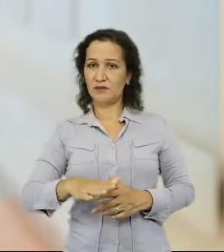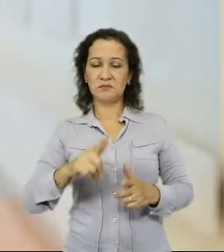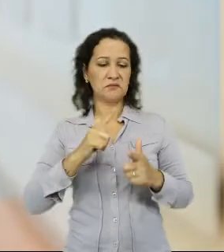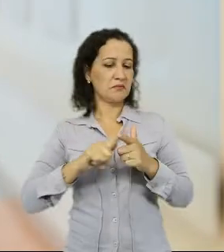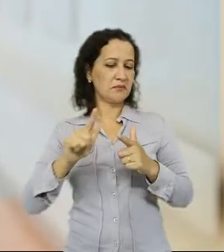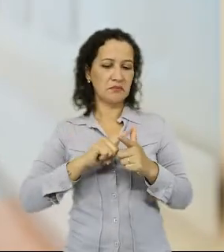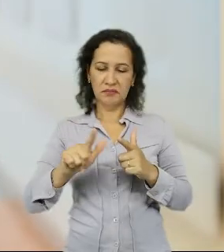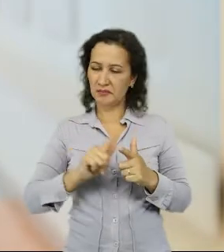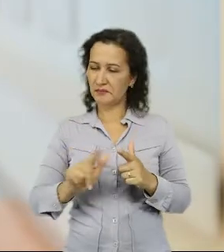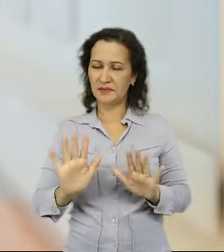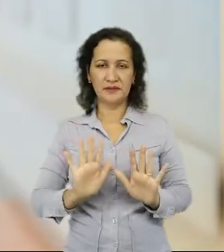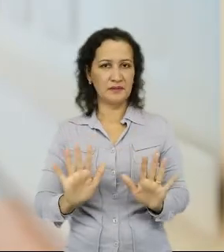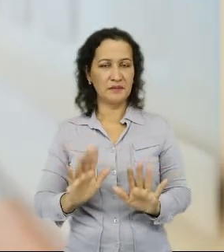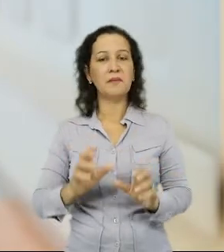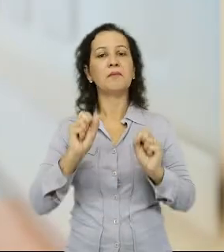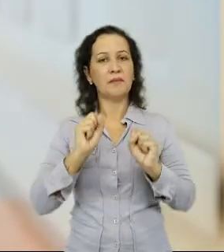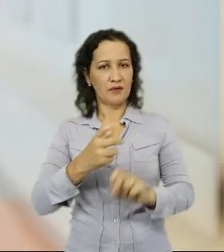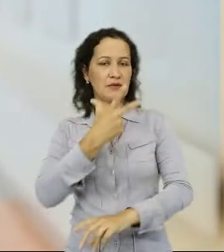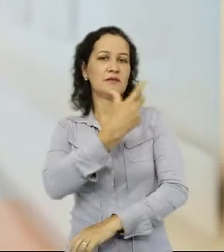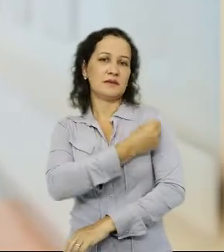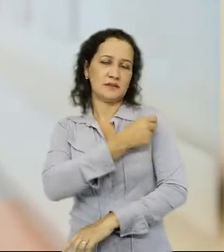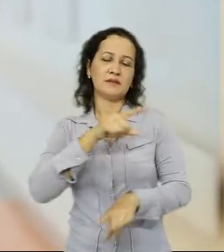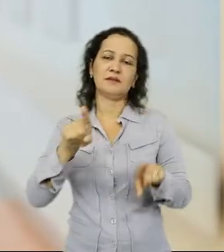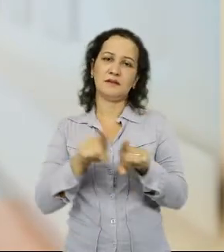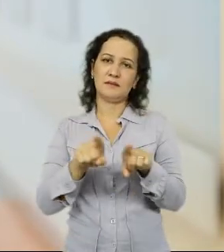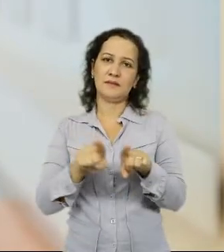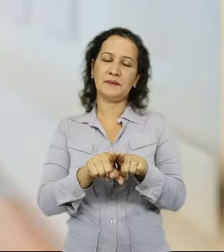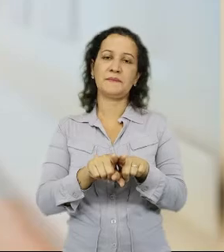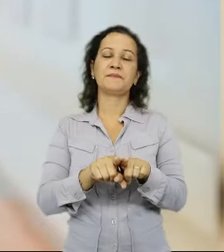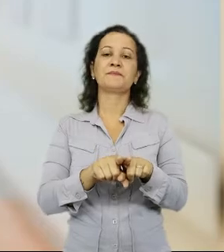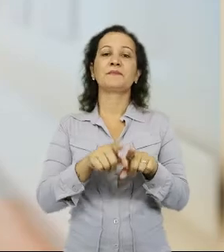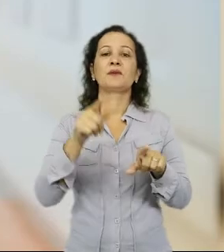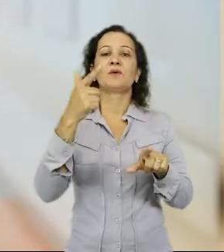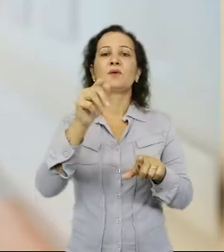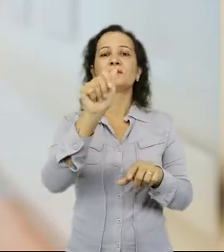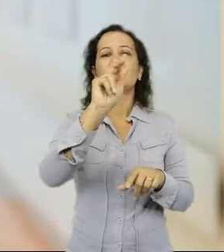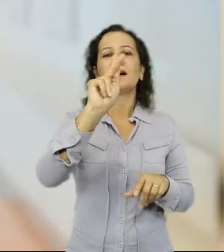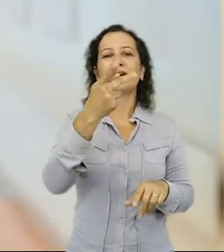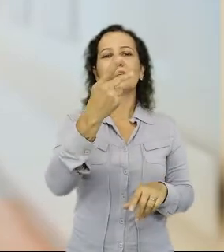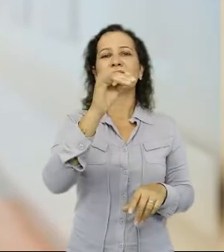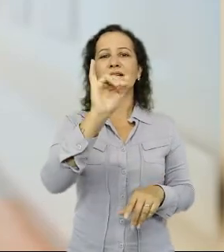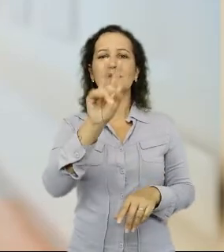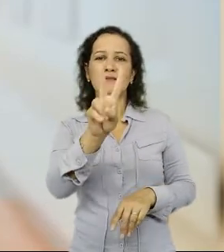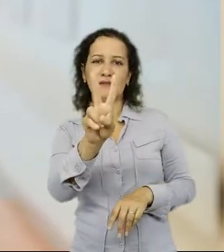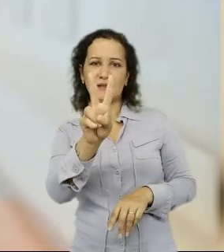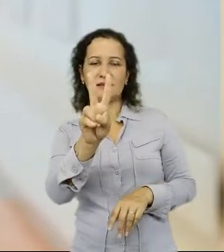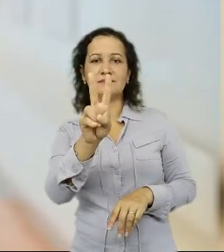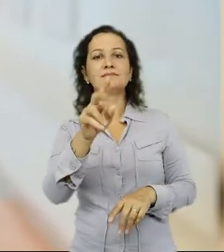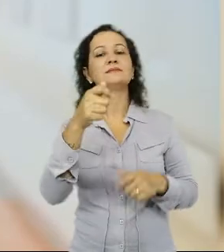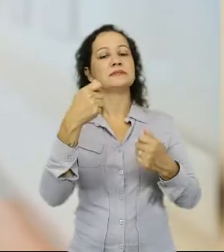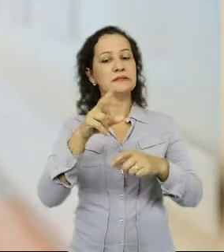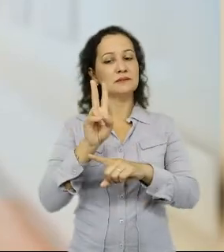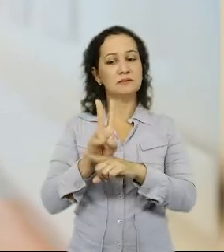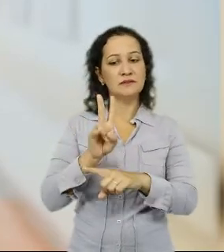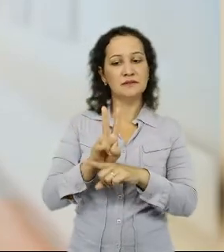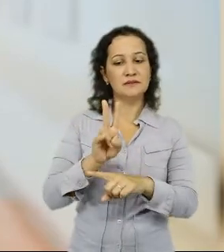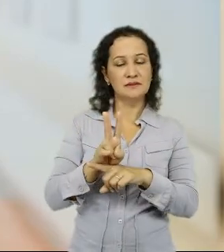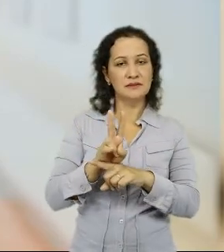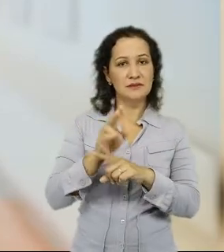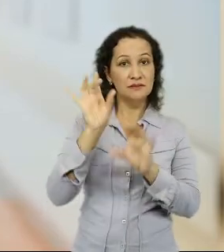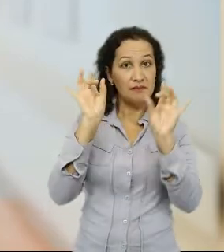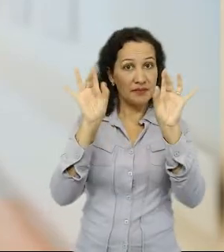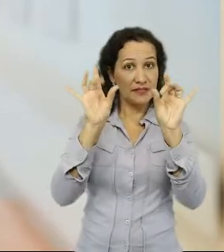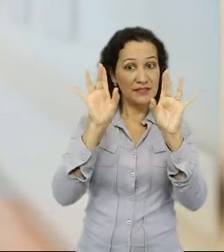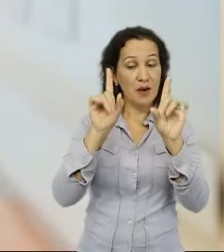Usuários infectados pelo vírus HIV precisam de proteção especial contra as doenças imunopreveníveis, mas é necessário